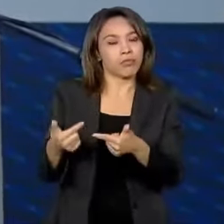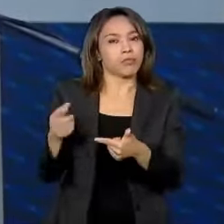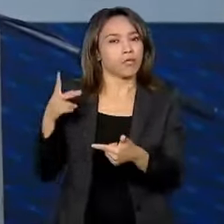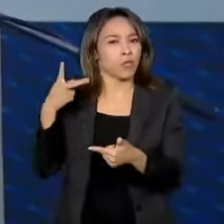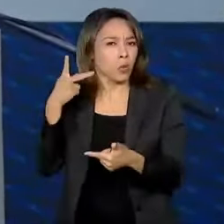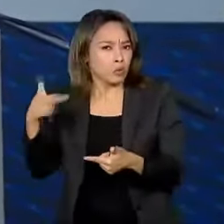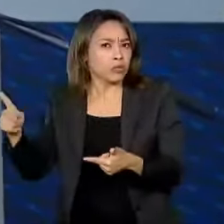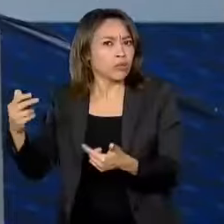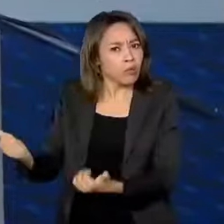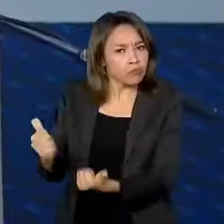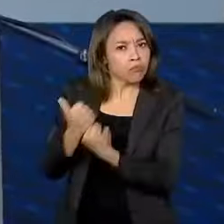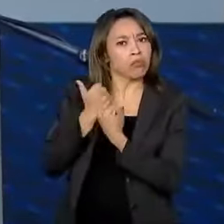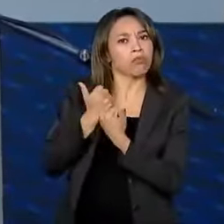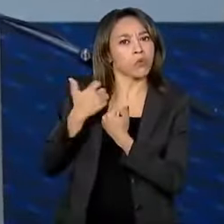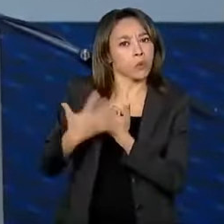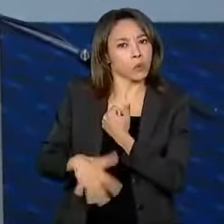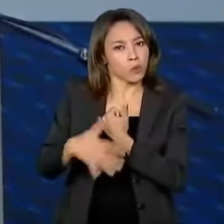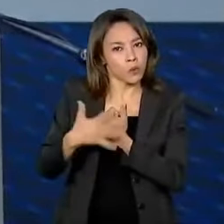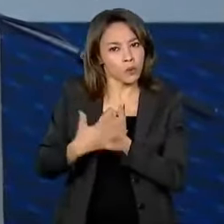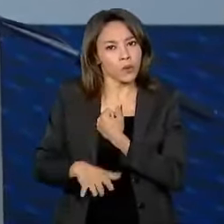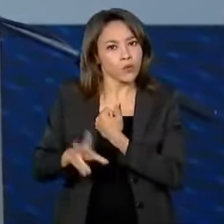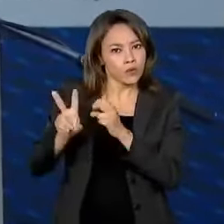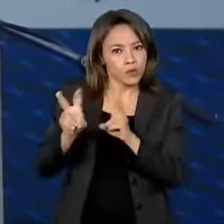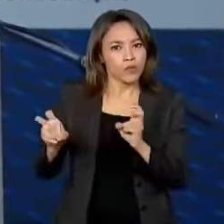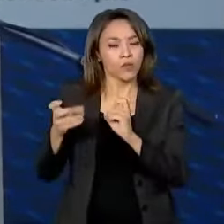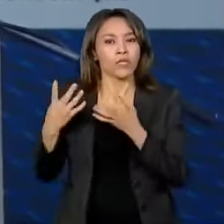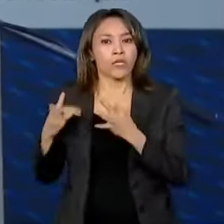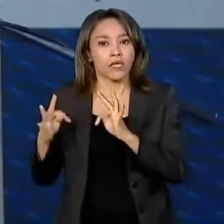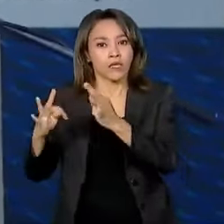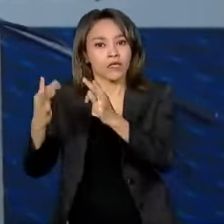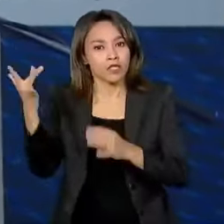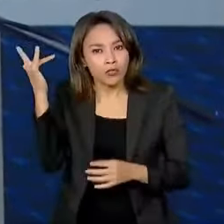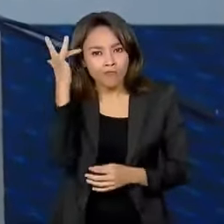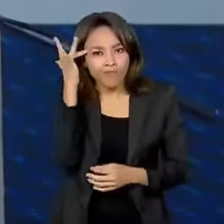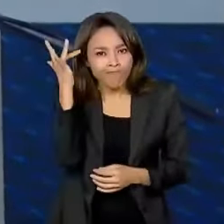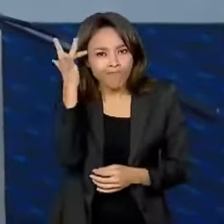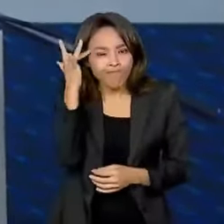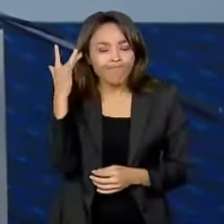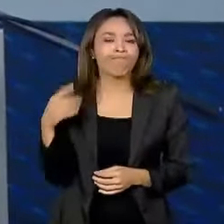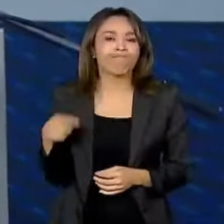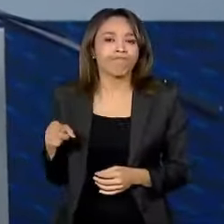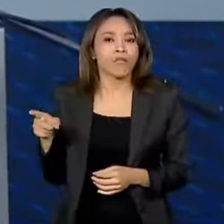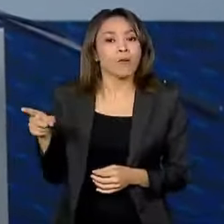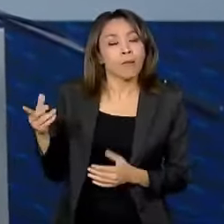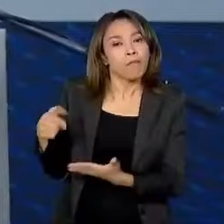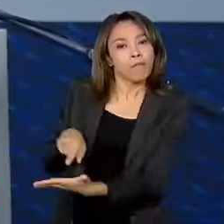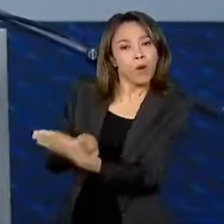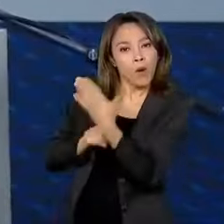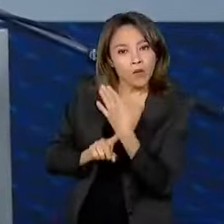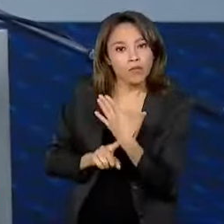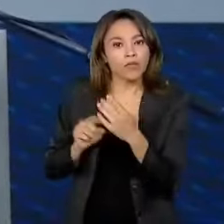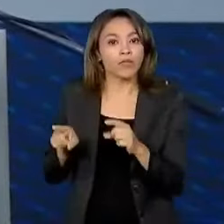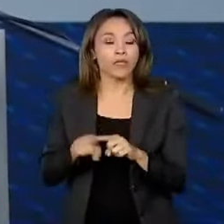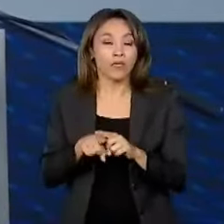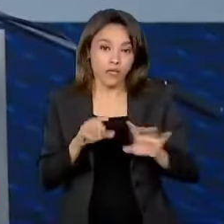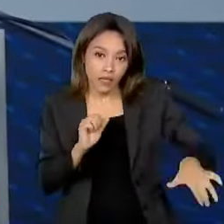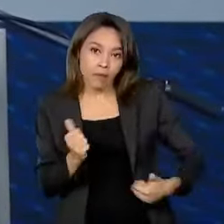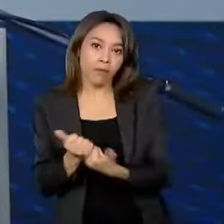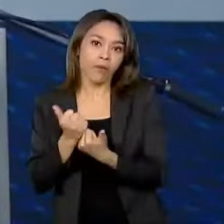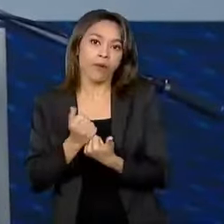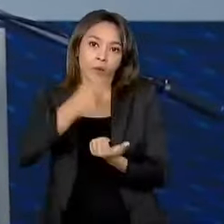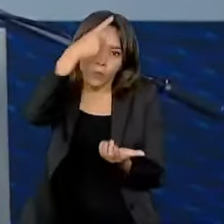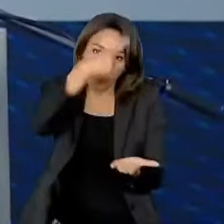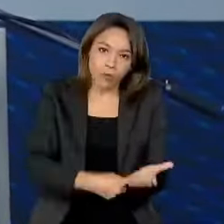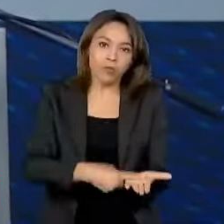de cooperação em tecnologia de ponta, reforça a determinação do Brasil em